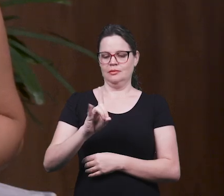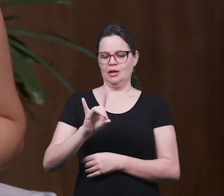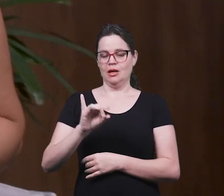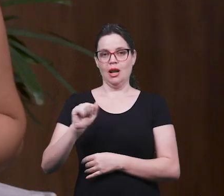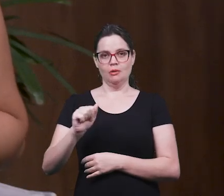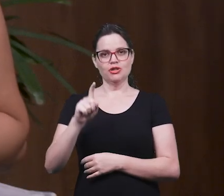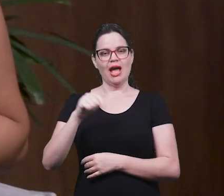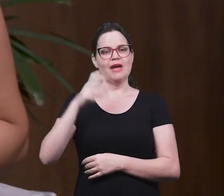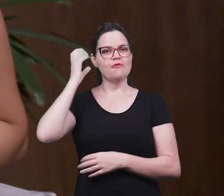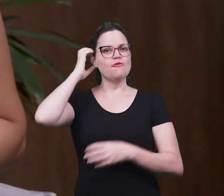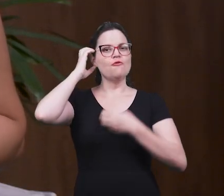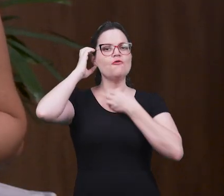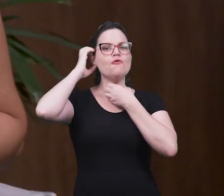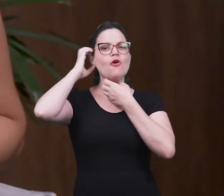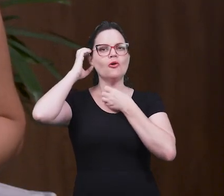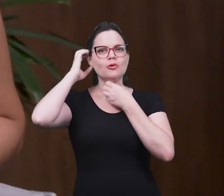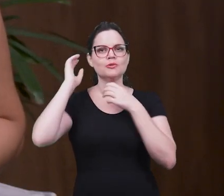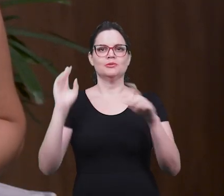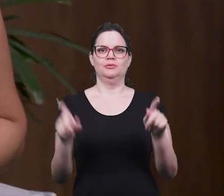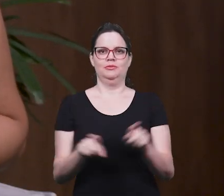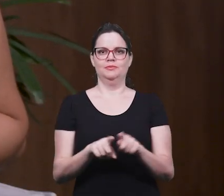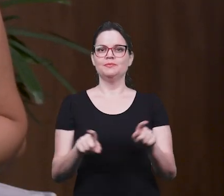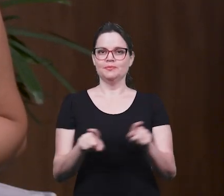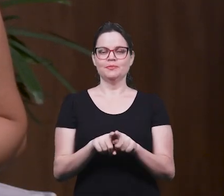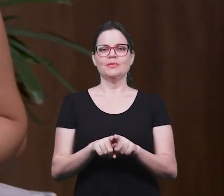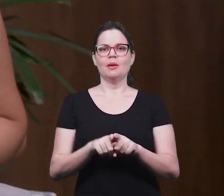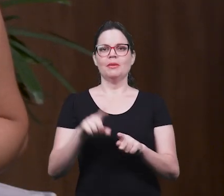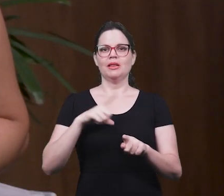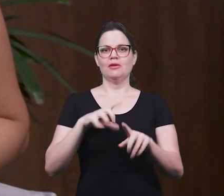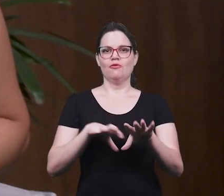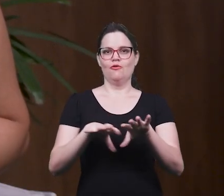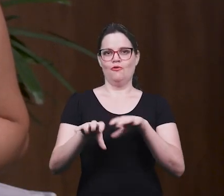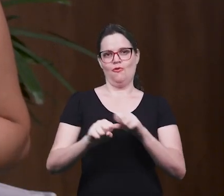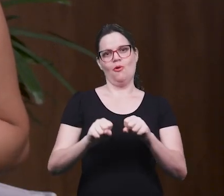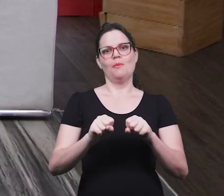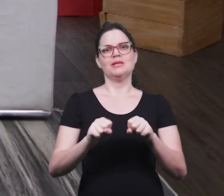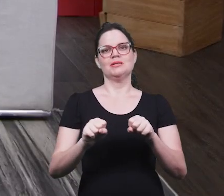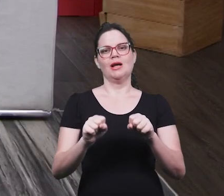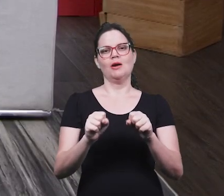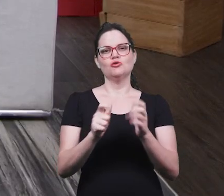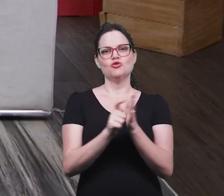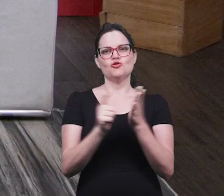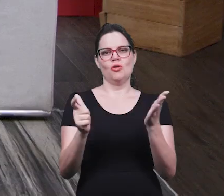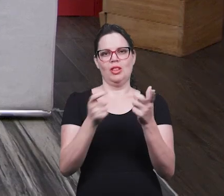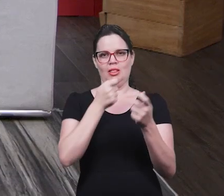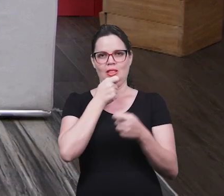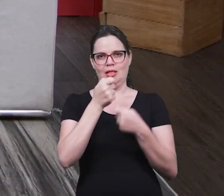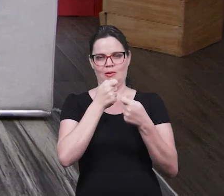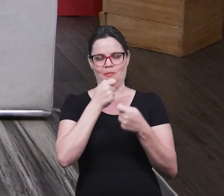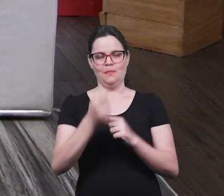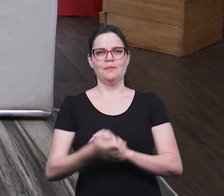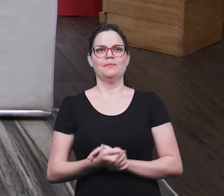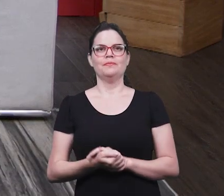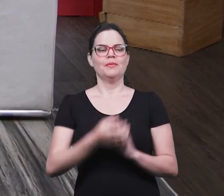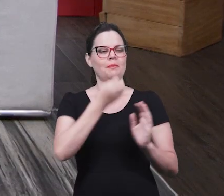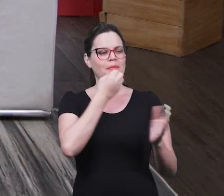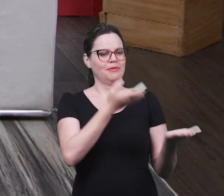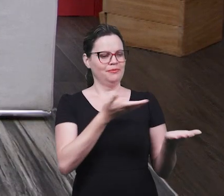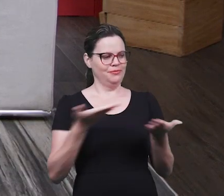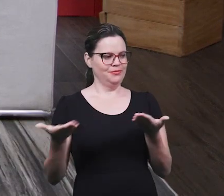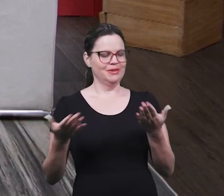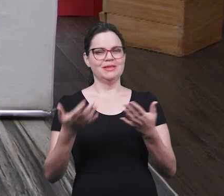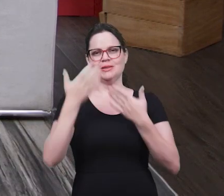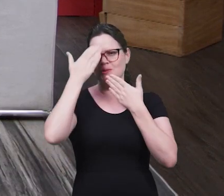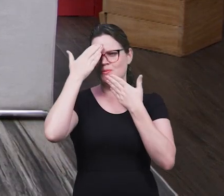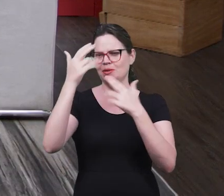fonoaudióloga e também com formação em MBA em Cosmetologia e Jornalismo. Cláudia, seja muito bem-vinda. Obrigada, Dani,